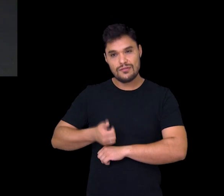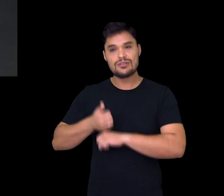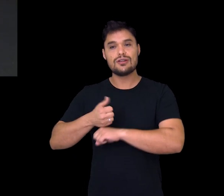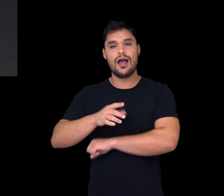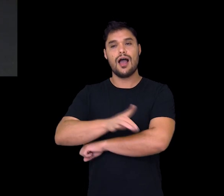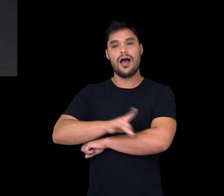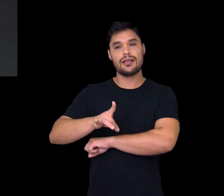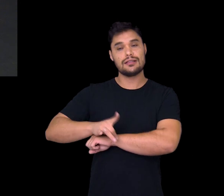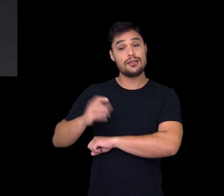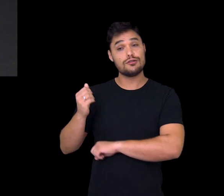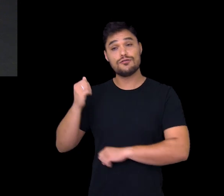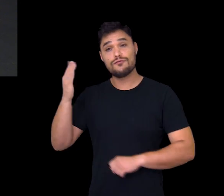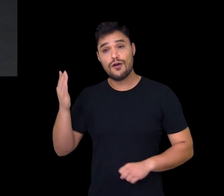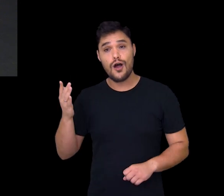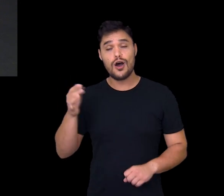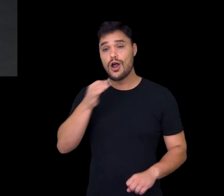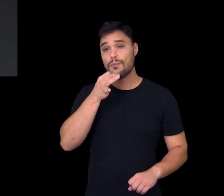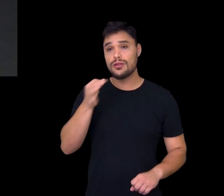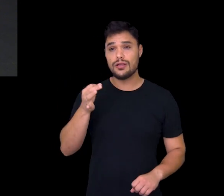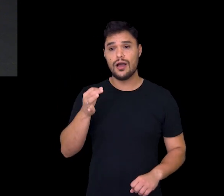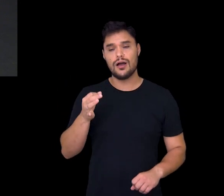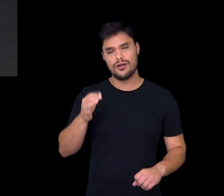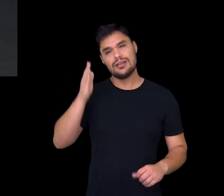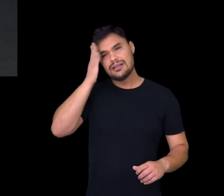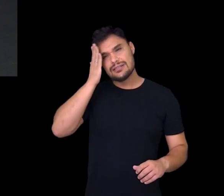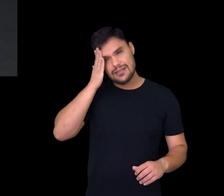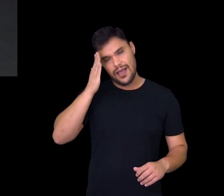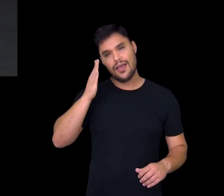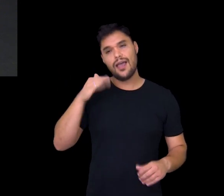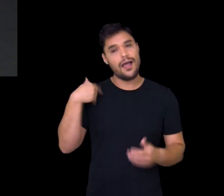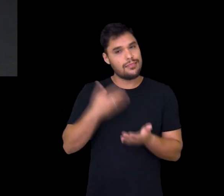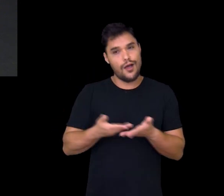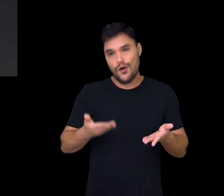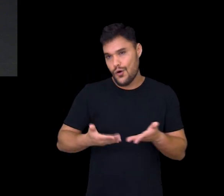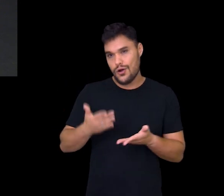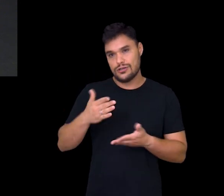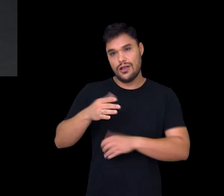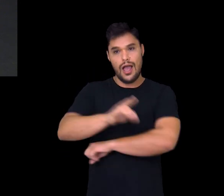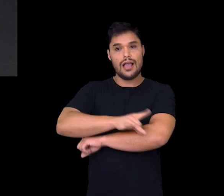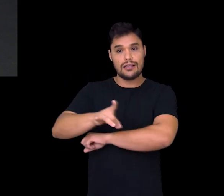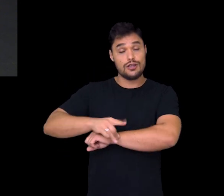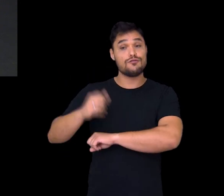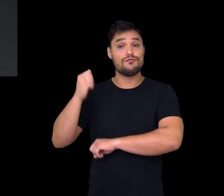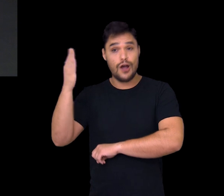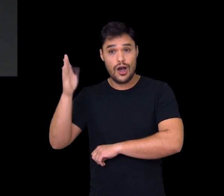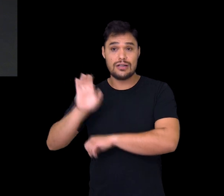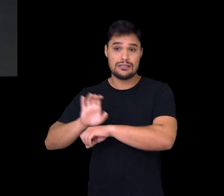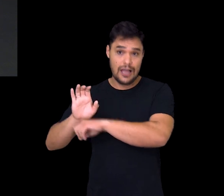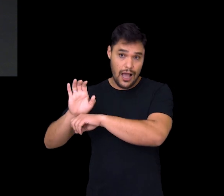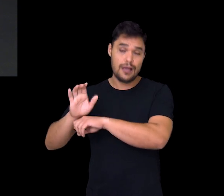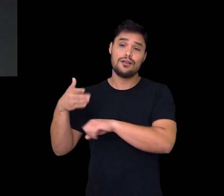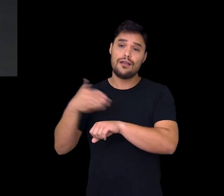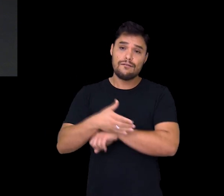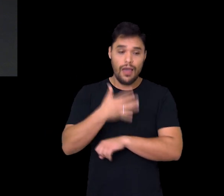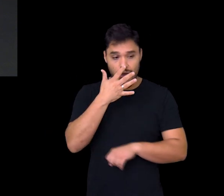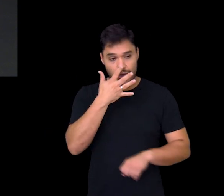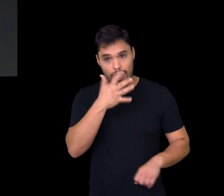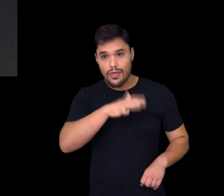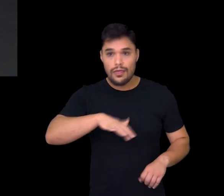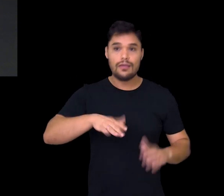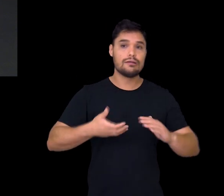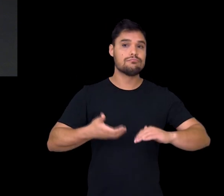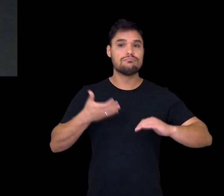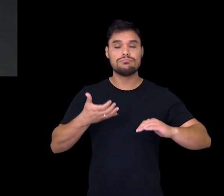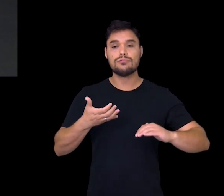até hoje eu sei que você recebe muita gente de fora, arquitetos, colegas seus de profissão, que vêm observar isso aqui. O